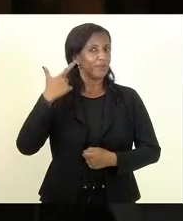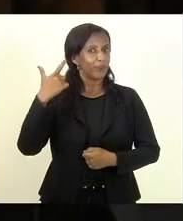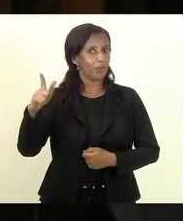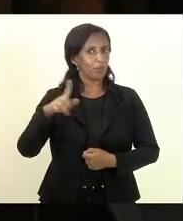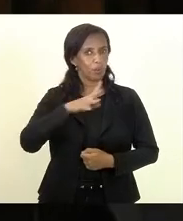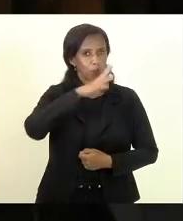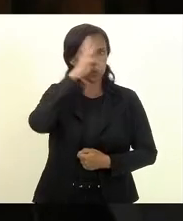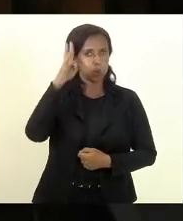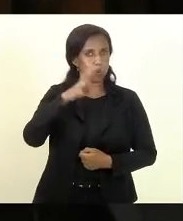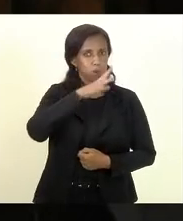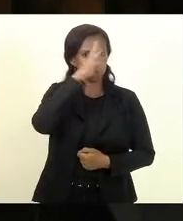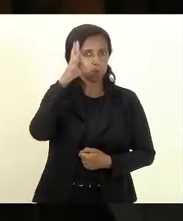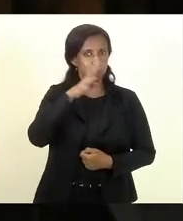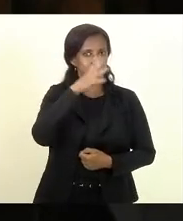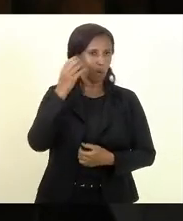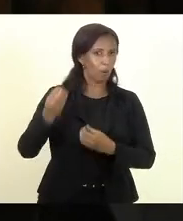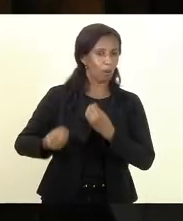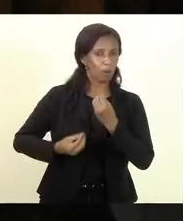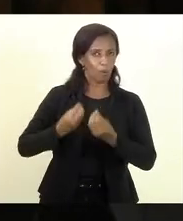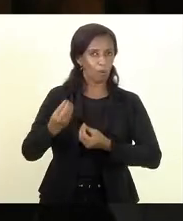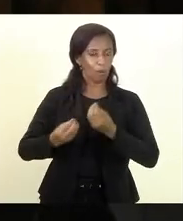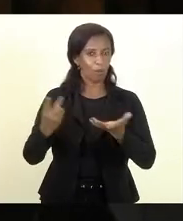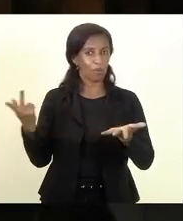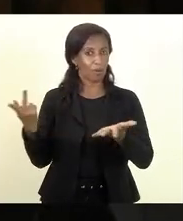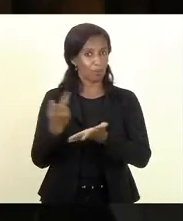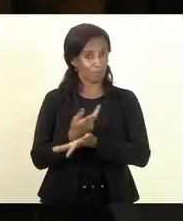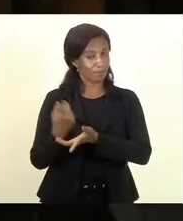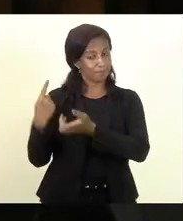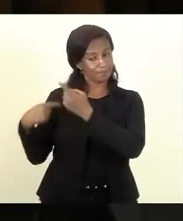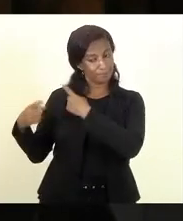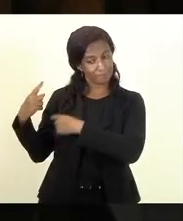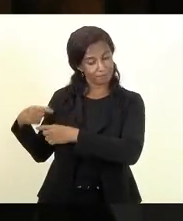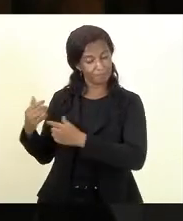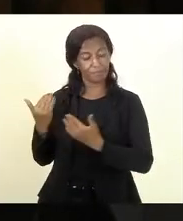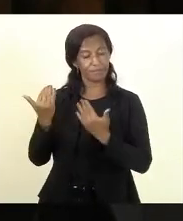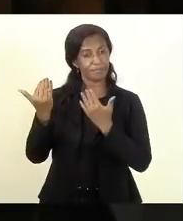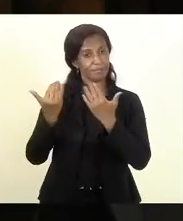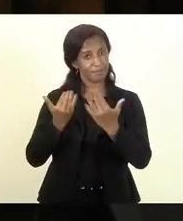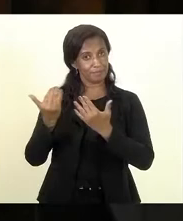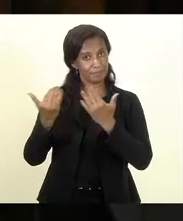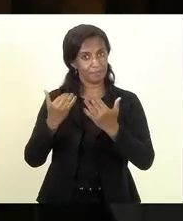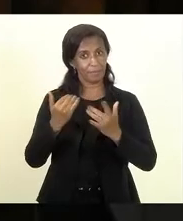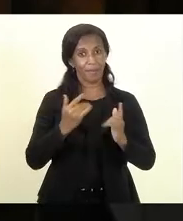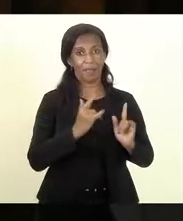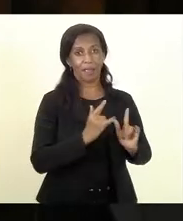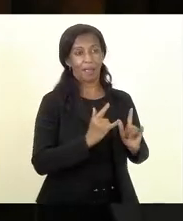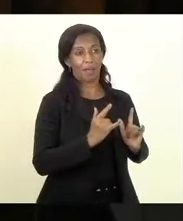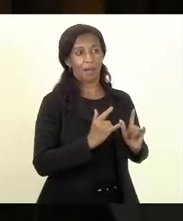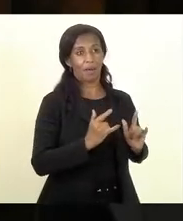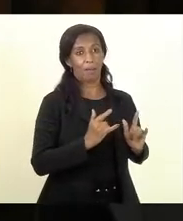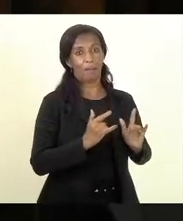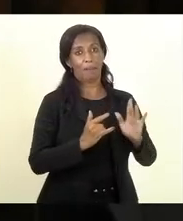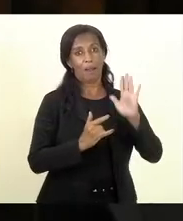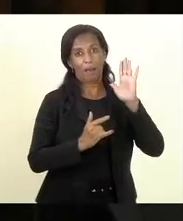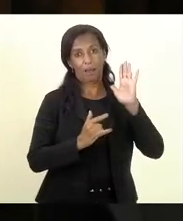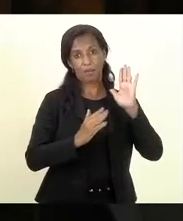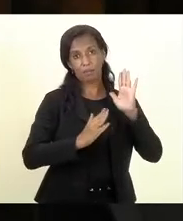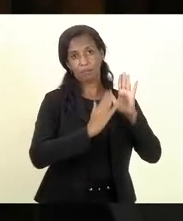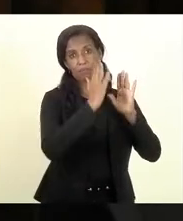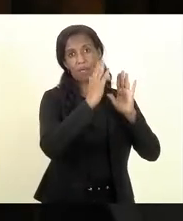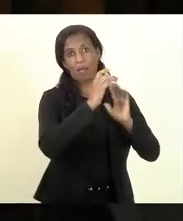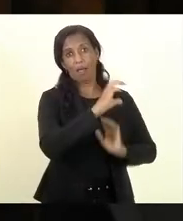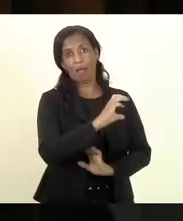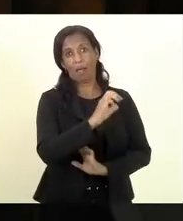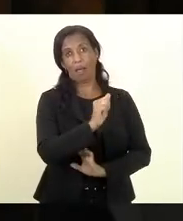barbaridades como o que veio ocorrer em relação ao Palácio Capanema. Então,